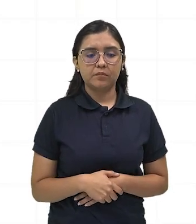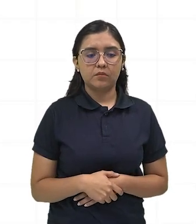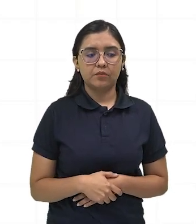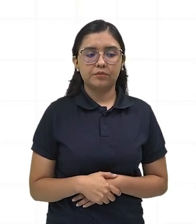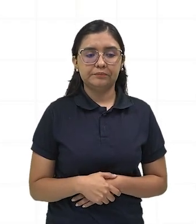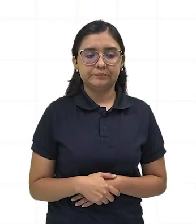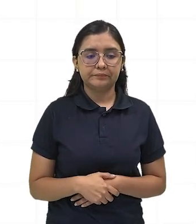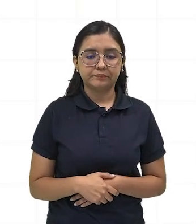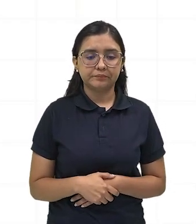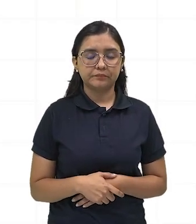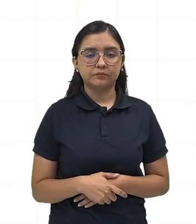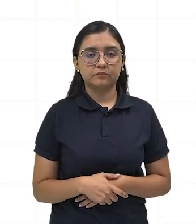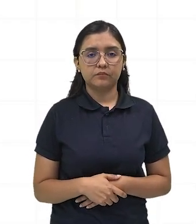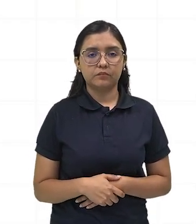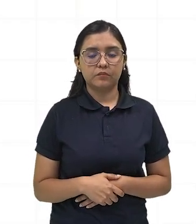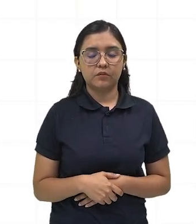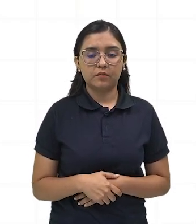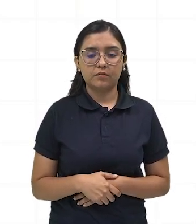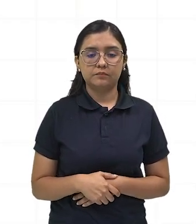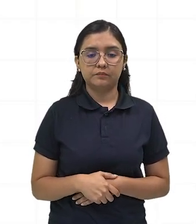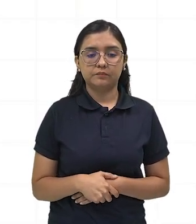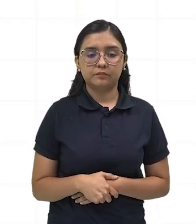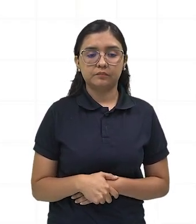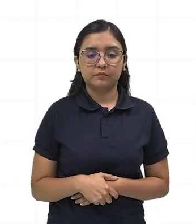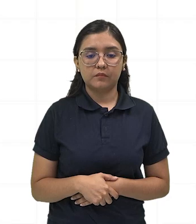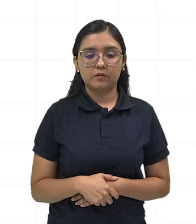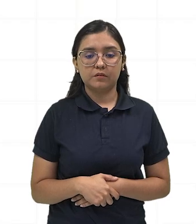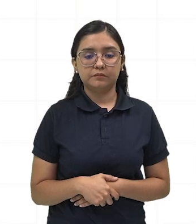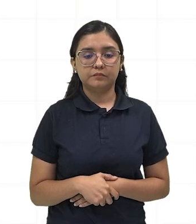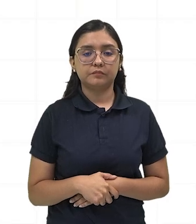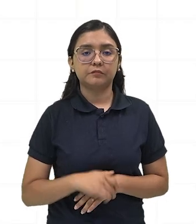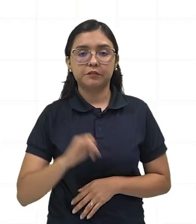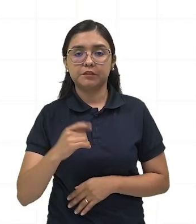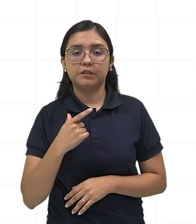trabalhado. Enquanto ele não receber um aumento,